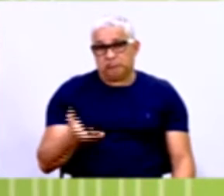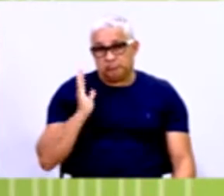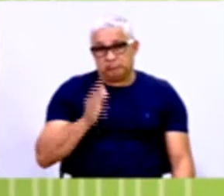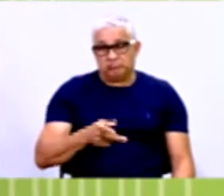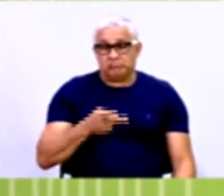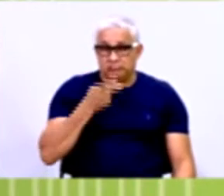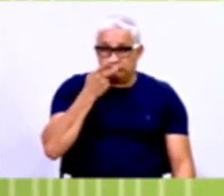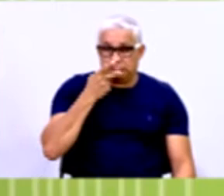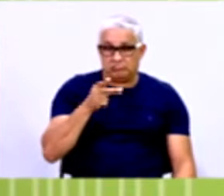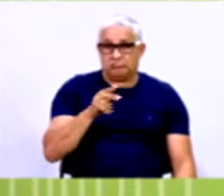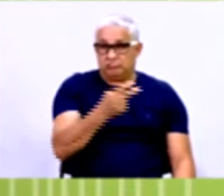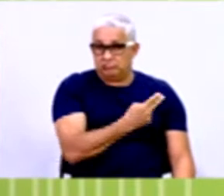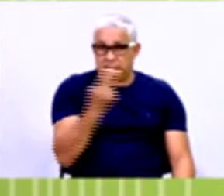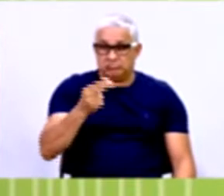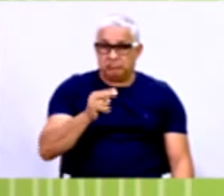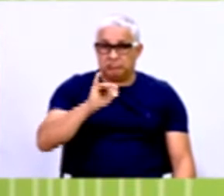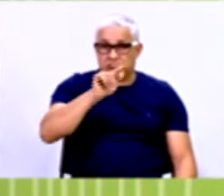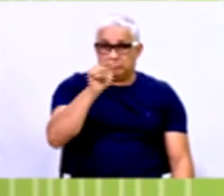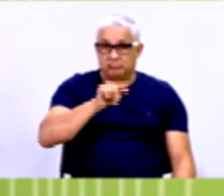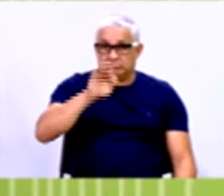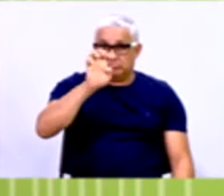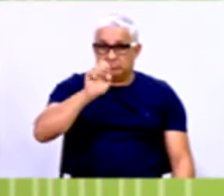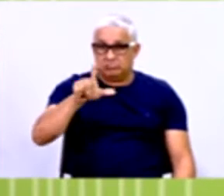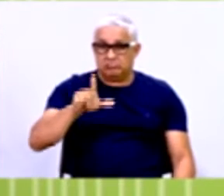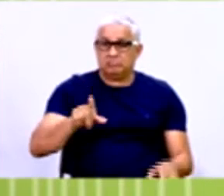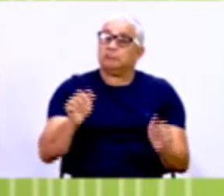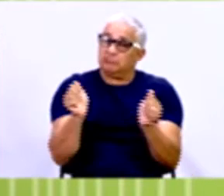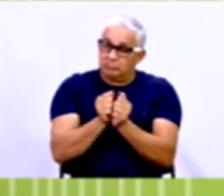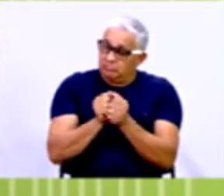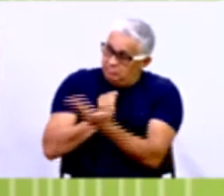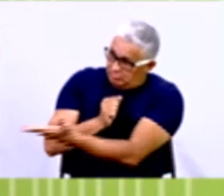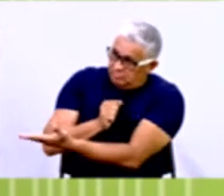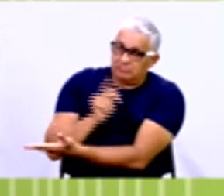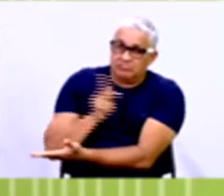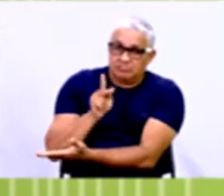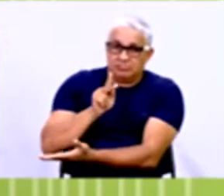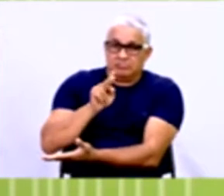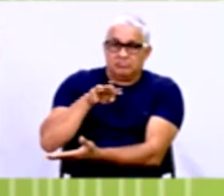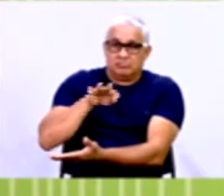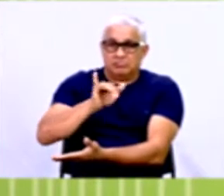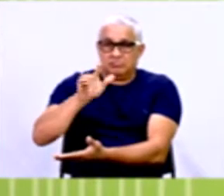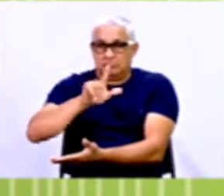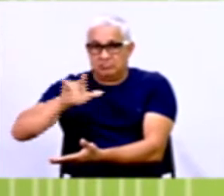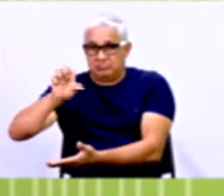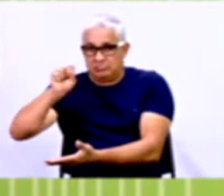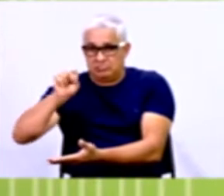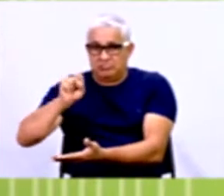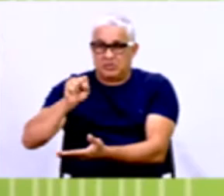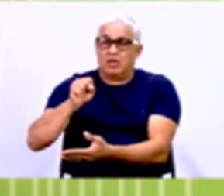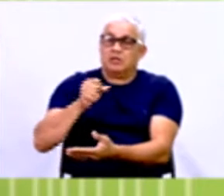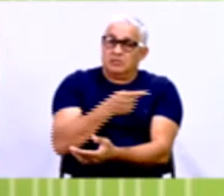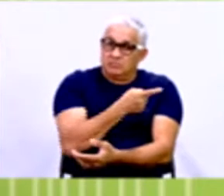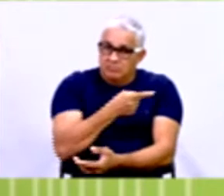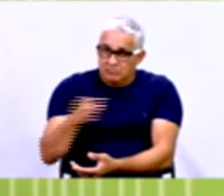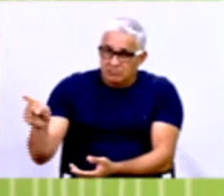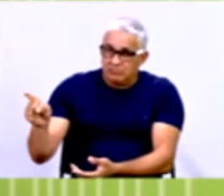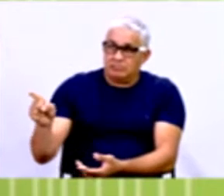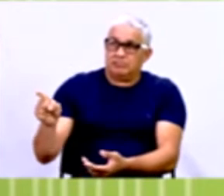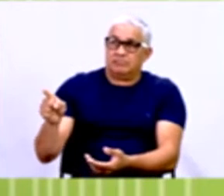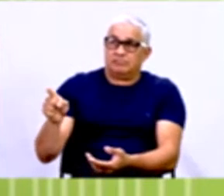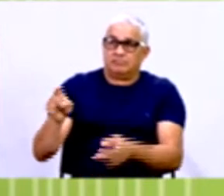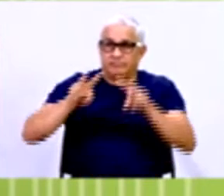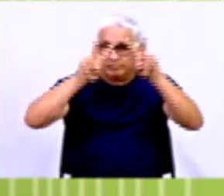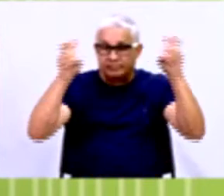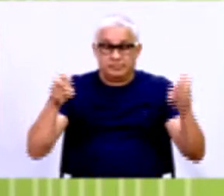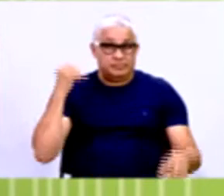professora Isabel Cordeiro, estarei juntamente com o professor Willis, trabalhando com vocês em algumas semanas, uma temática de uma importância